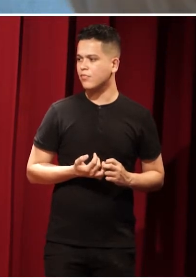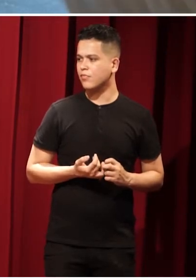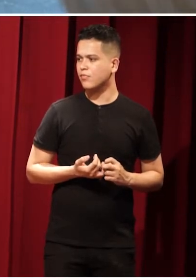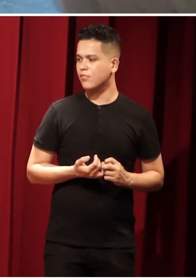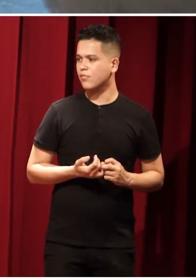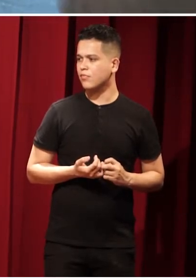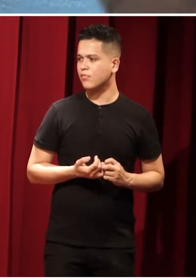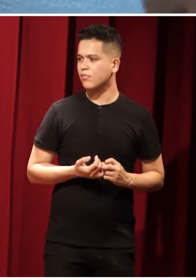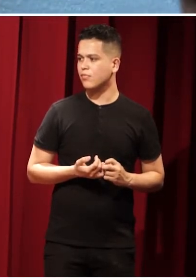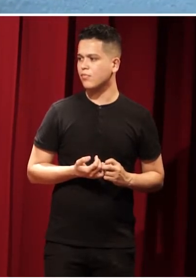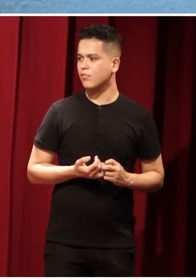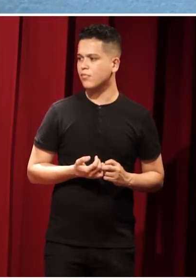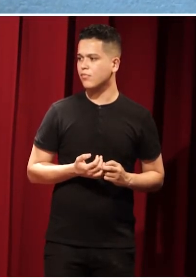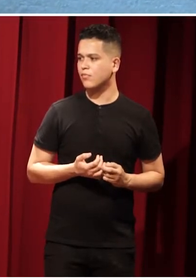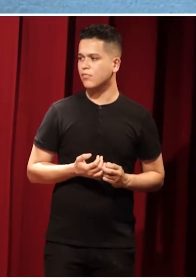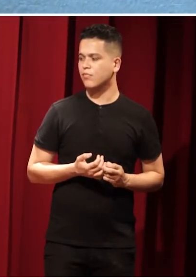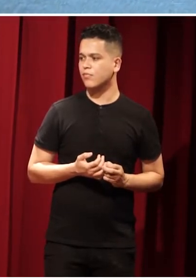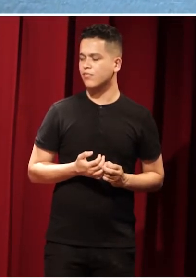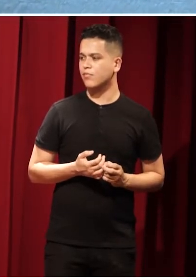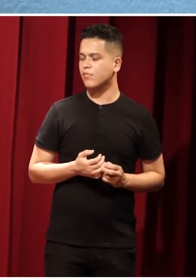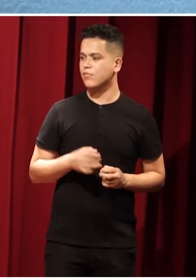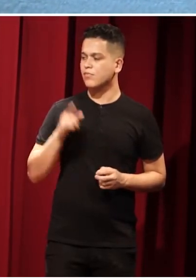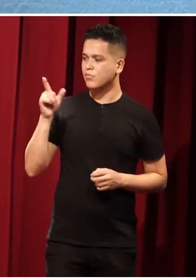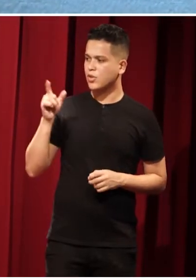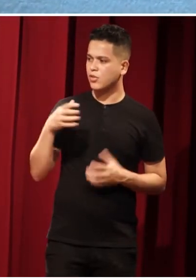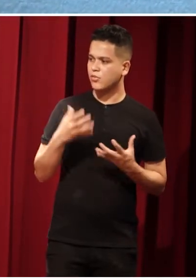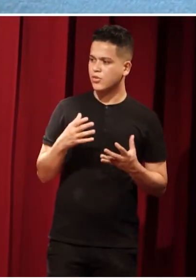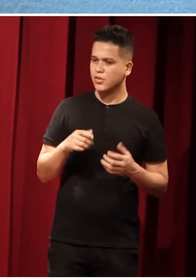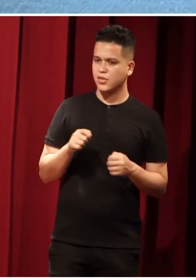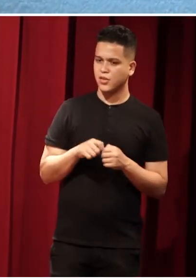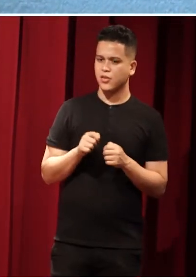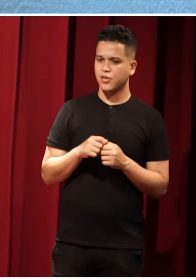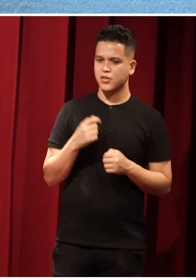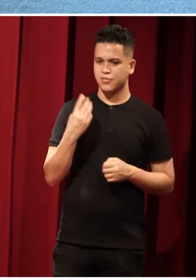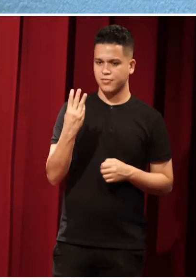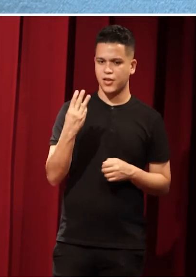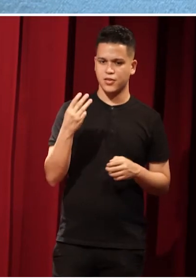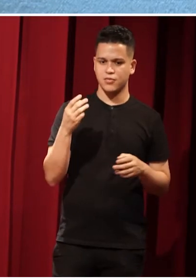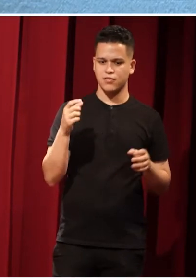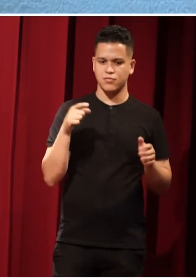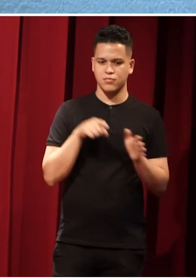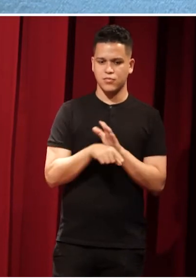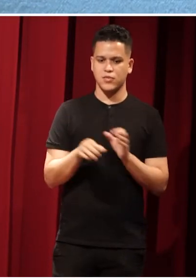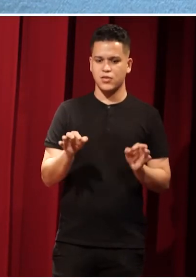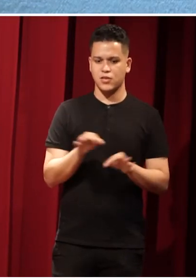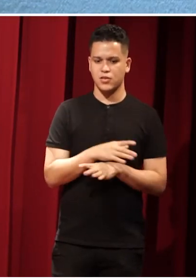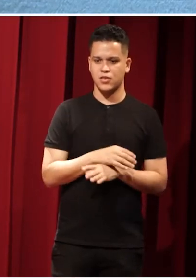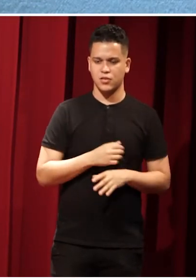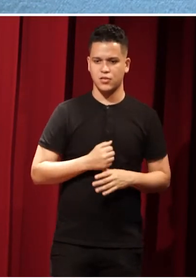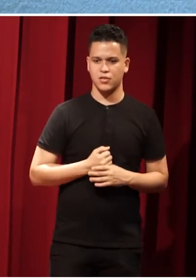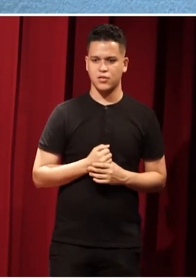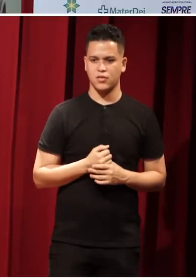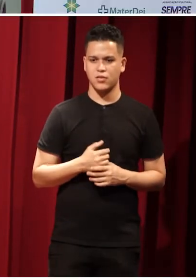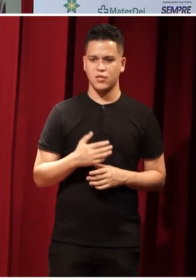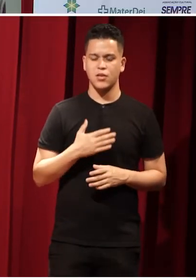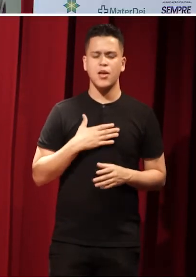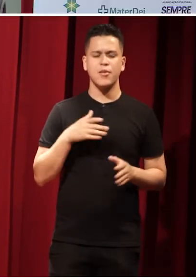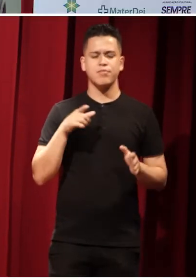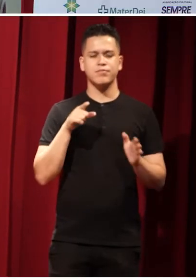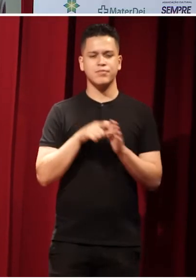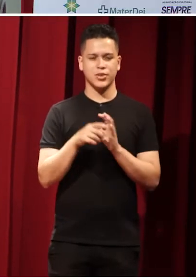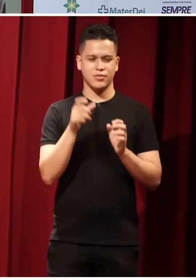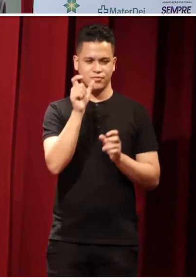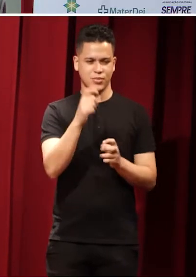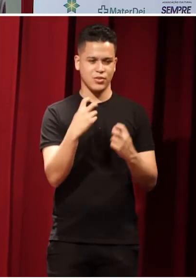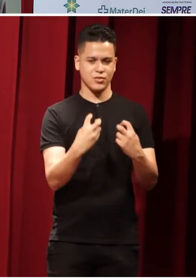também? Então, ótimo. Ficam essas 3 perguntas para encerrar. Boa noite, como é que você chama? A minha pergunta é o seguinte: por